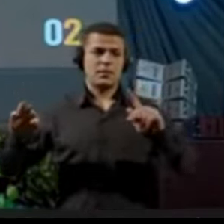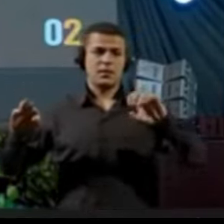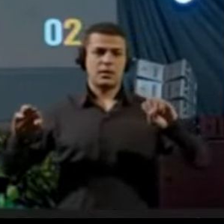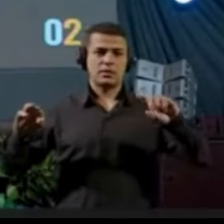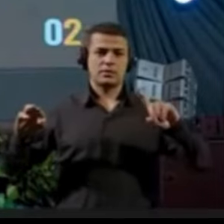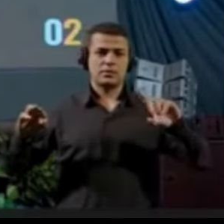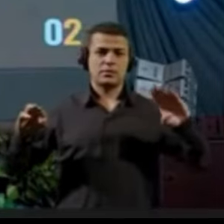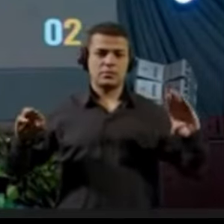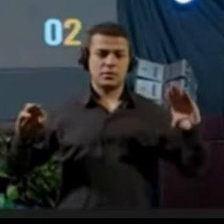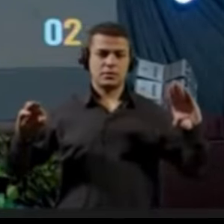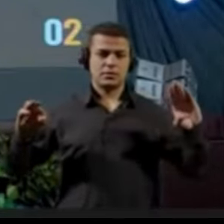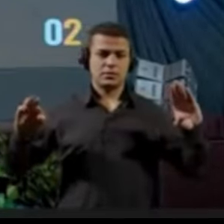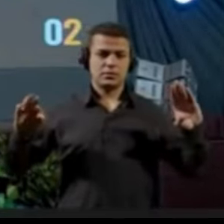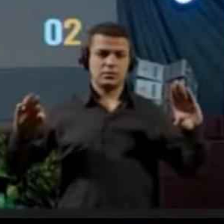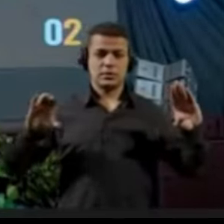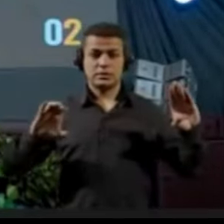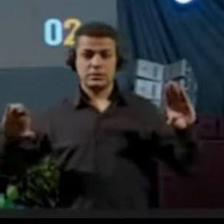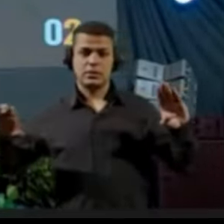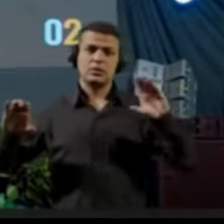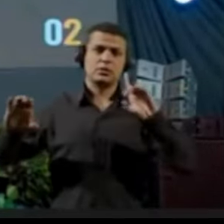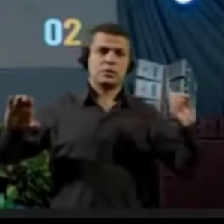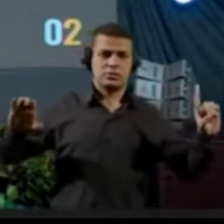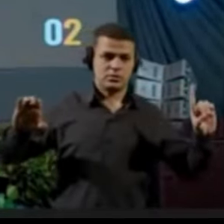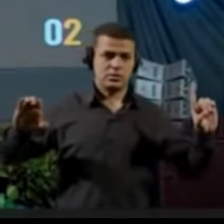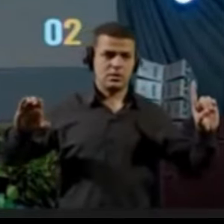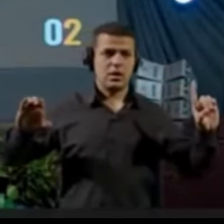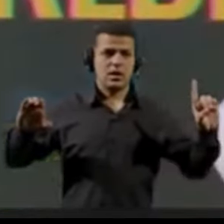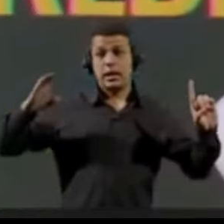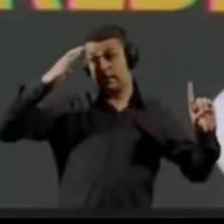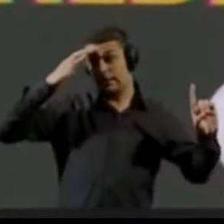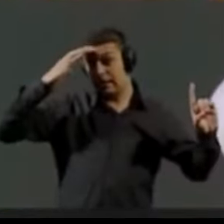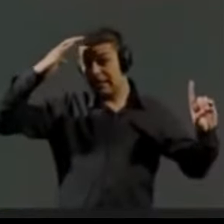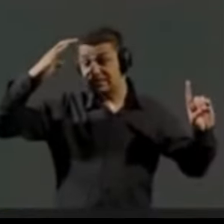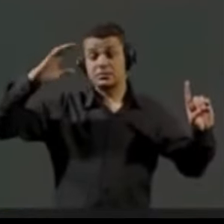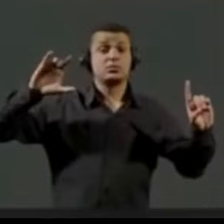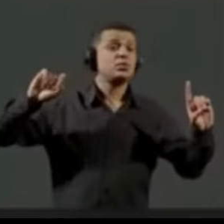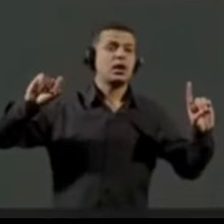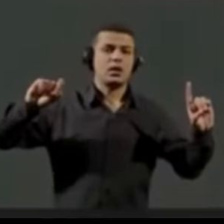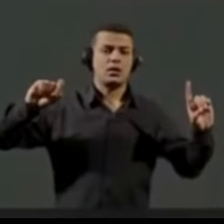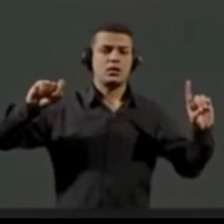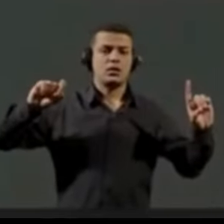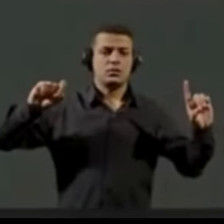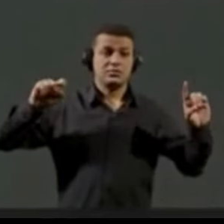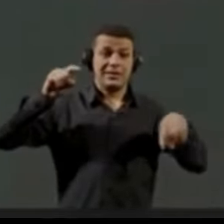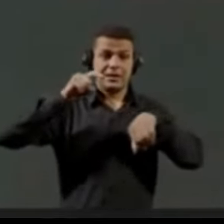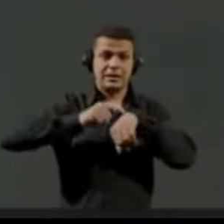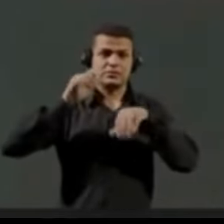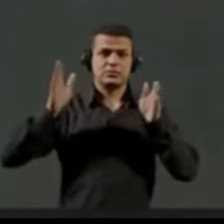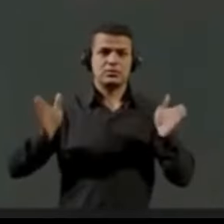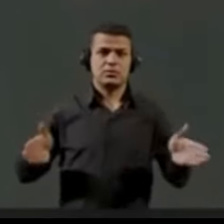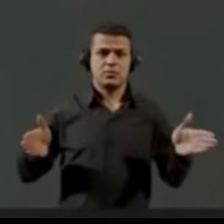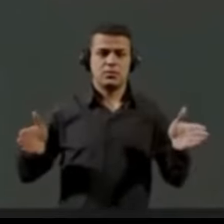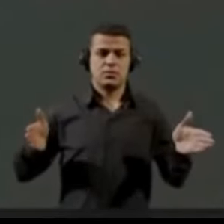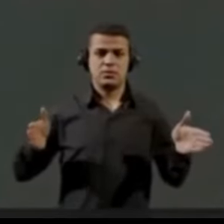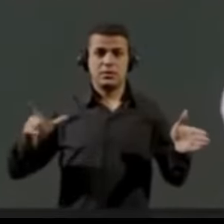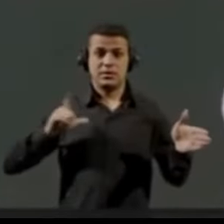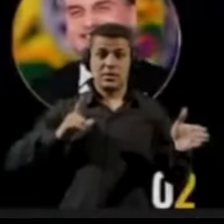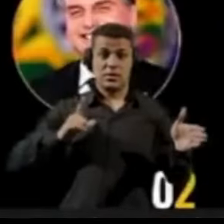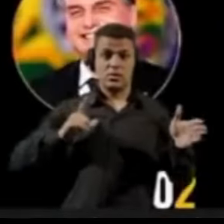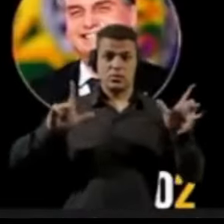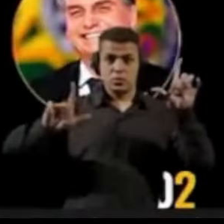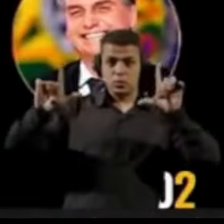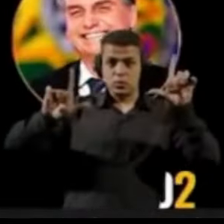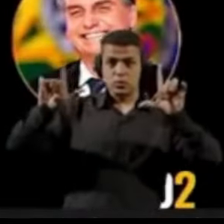PSDB representava a direita e o PT a esquerda. Foi graças. Nesse momento, nós tínhamos o monopólio da grande